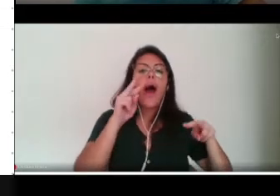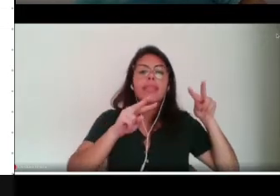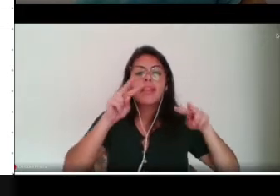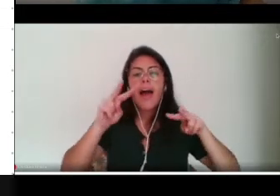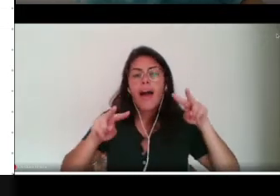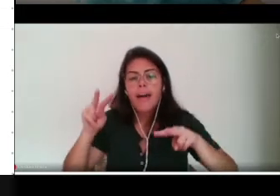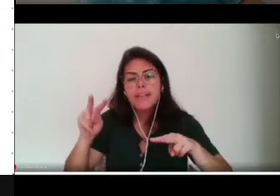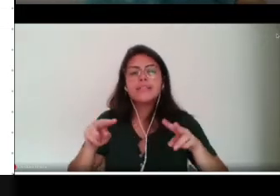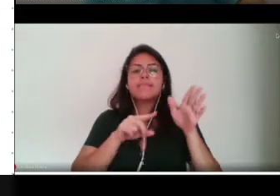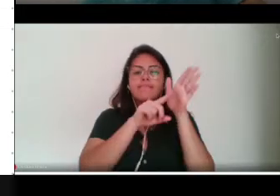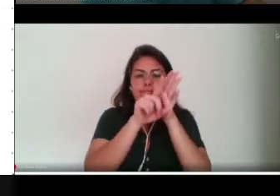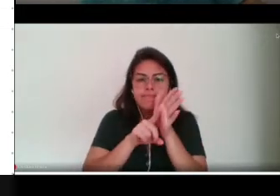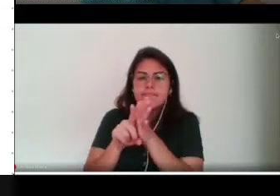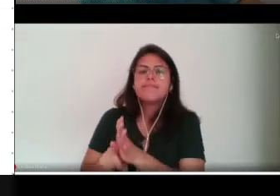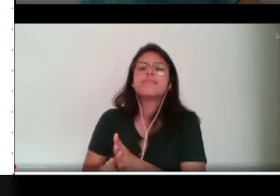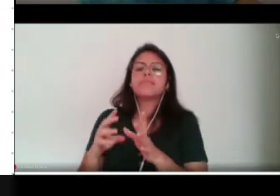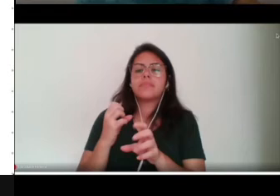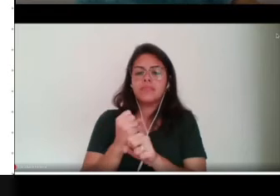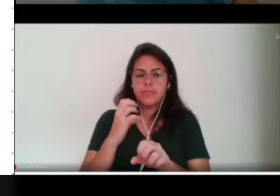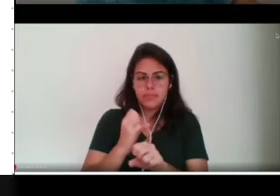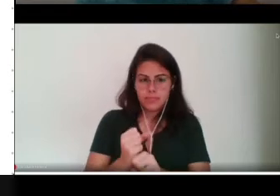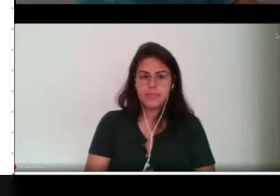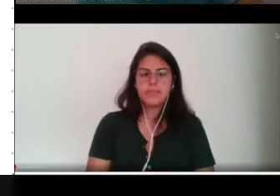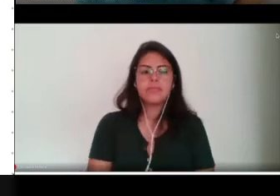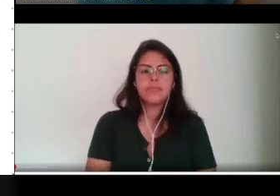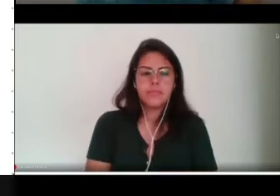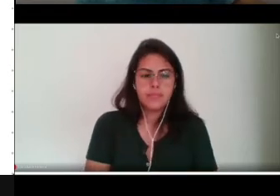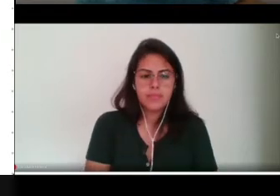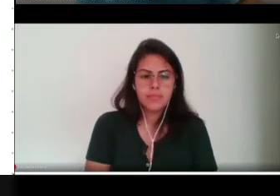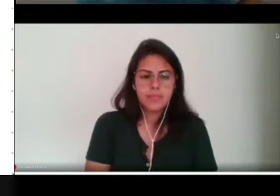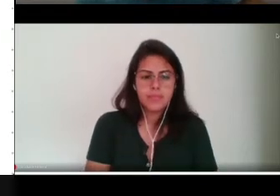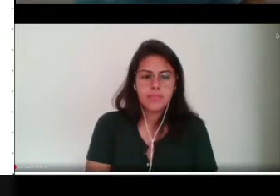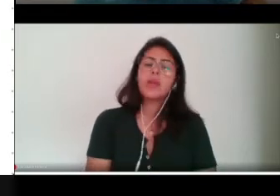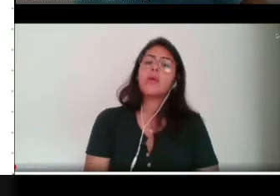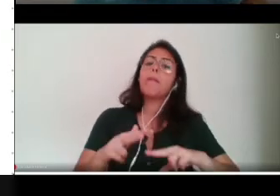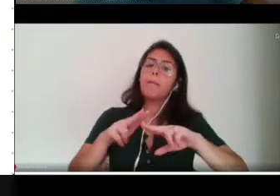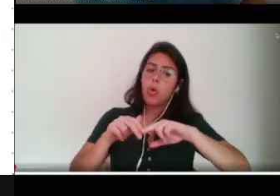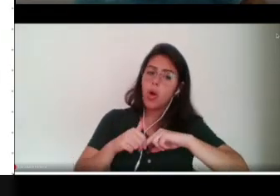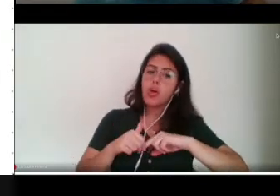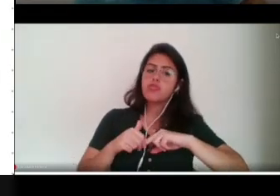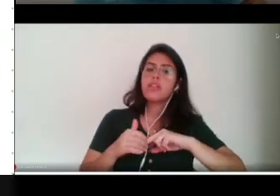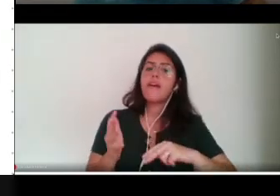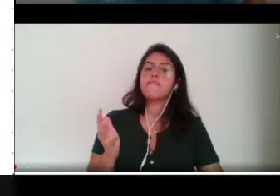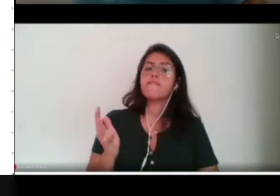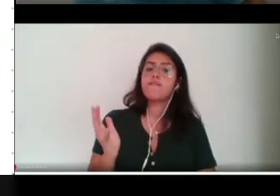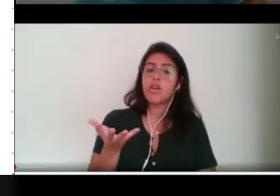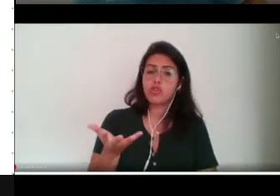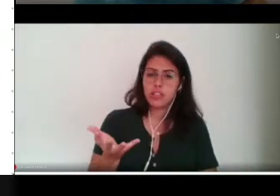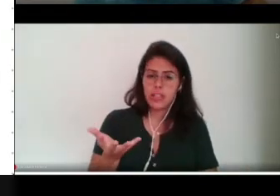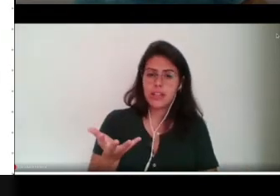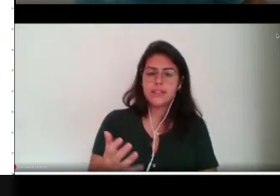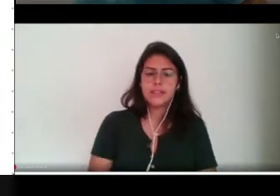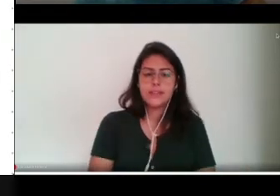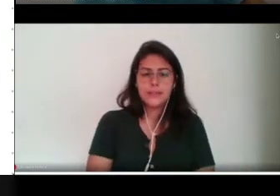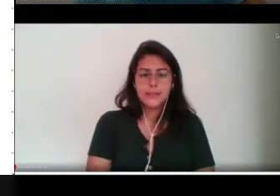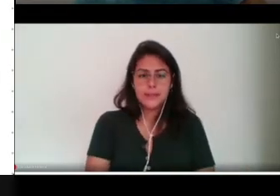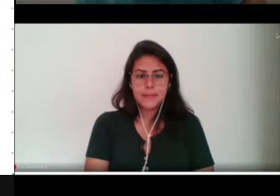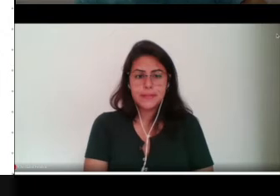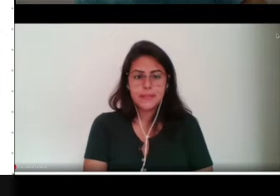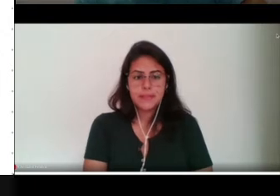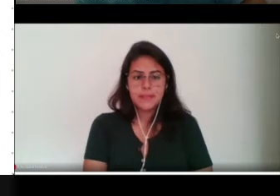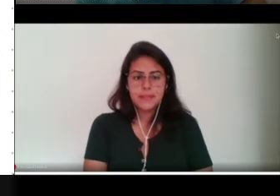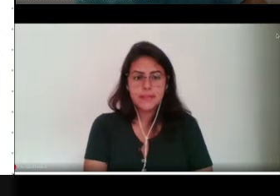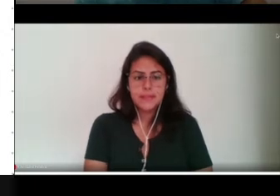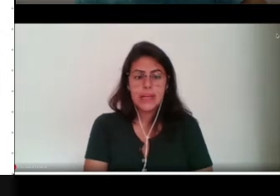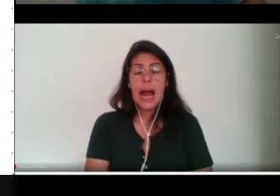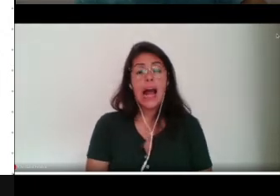da velocidade instantânea. Certo? No ponto 2, o que está acontecendo? Do